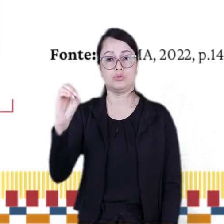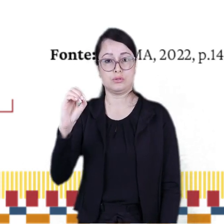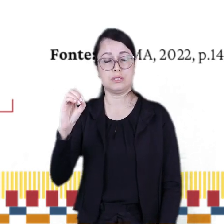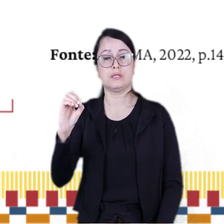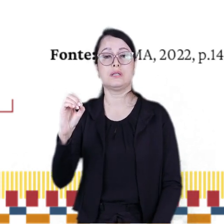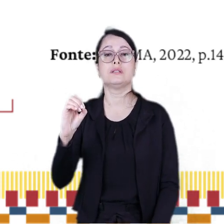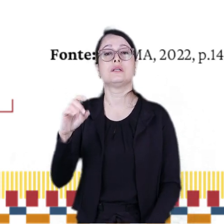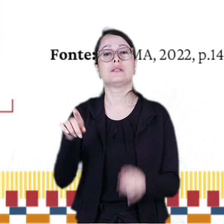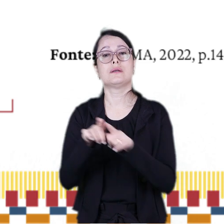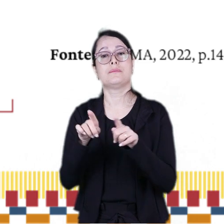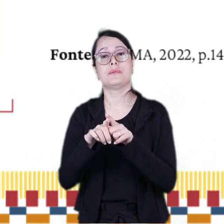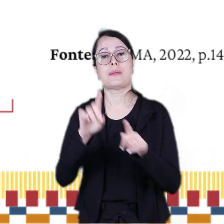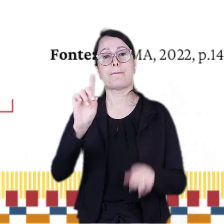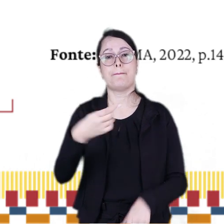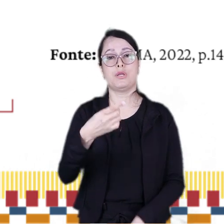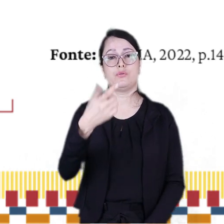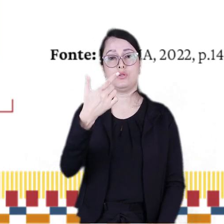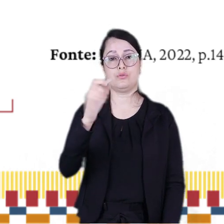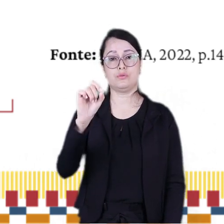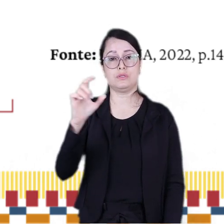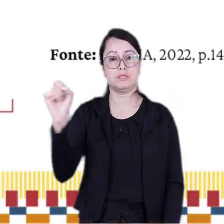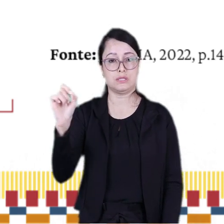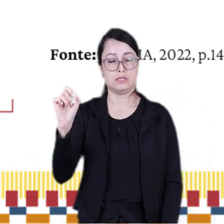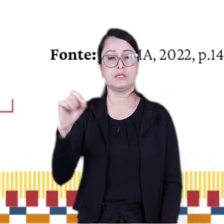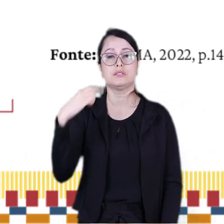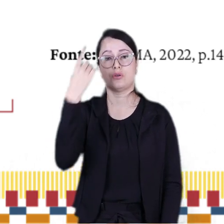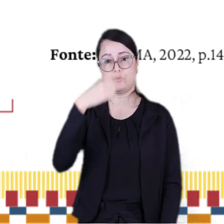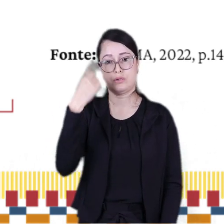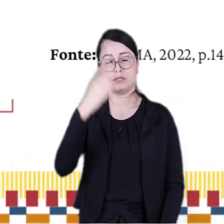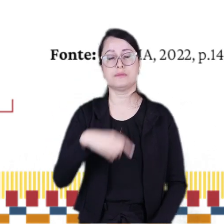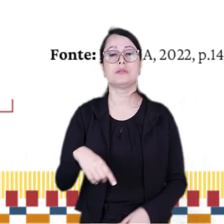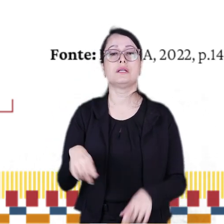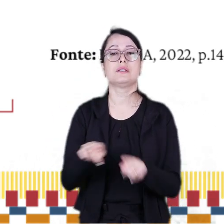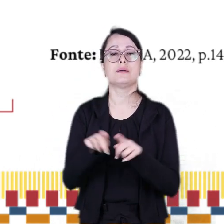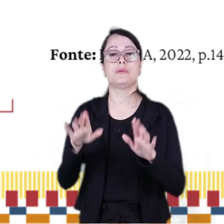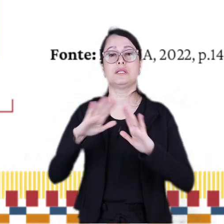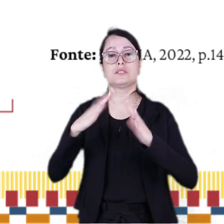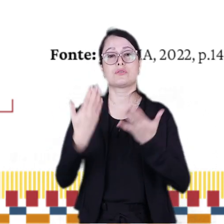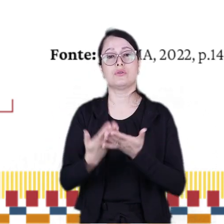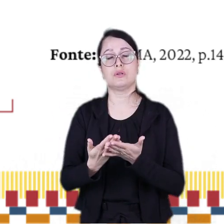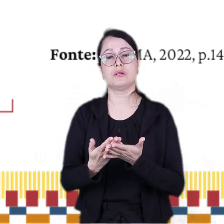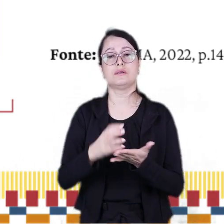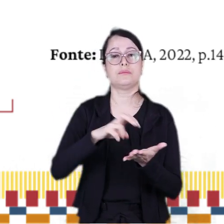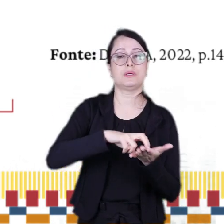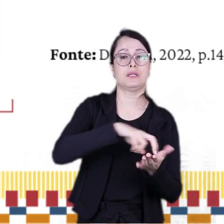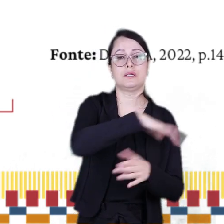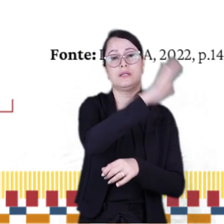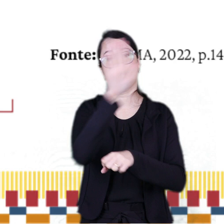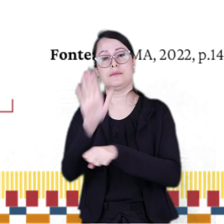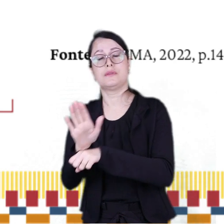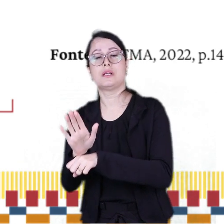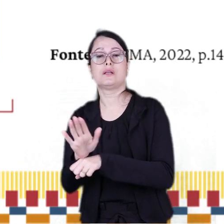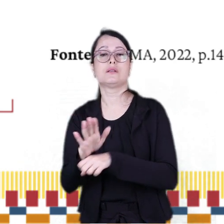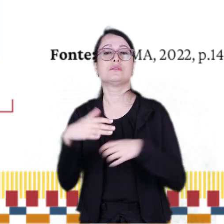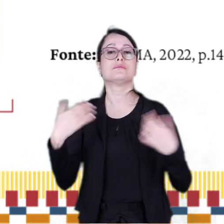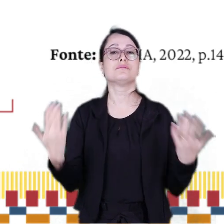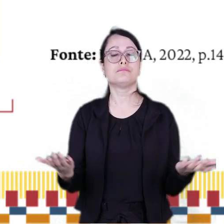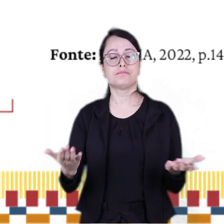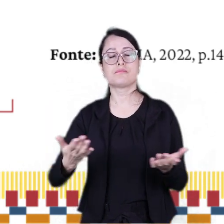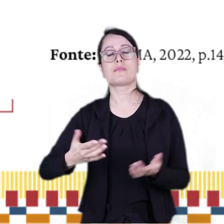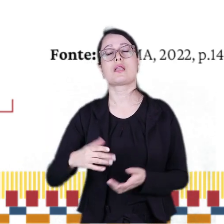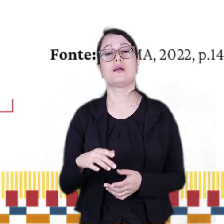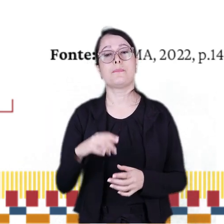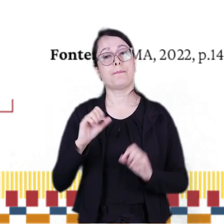horária que varia de entre 800 e 1200 horas bom e aí para quem está nas escolas em tempo